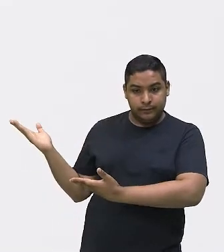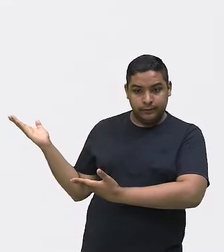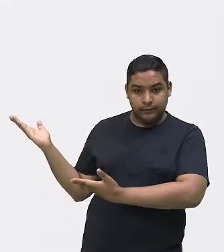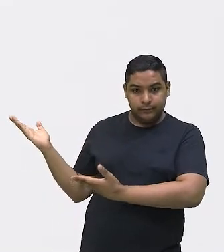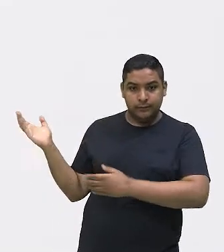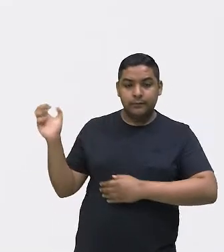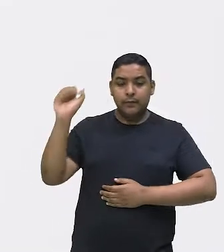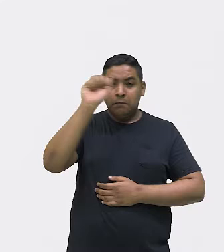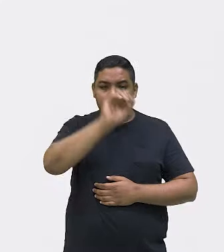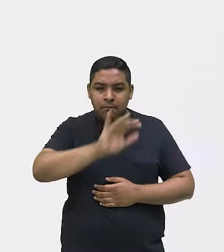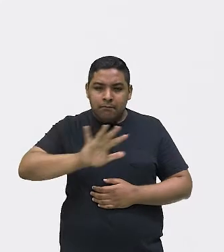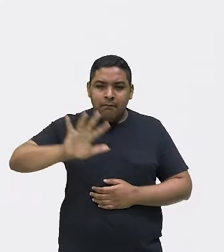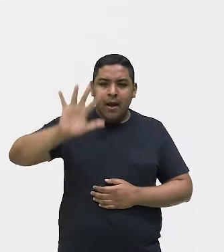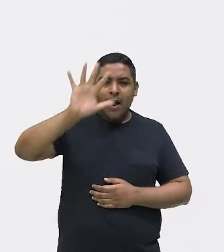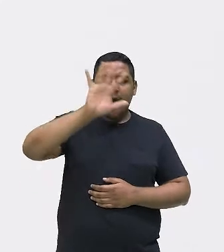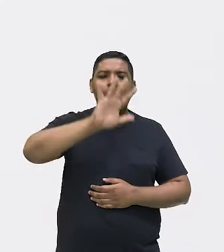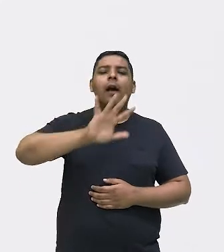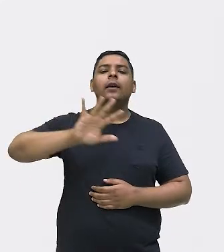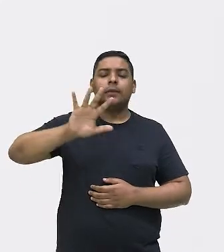imagem,